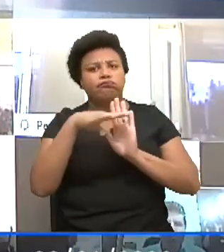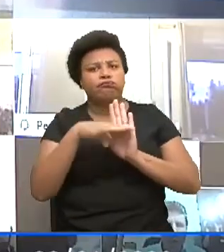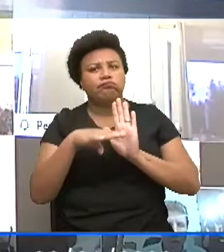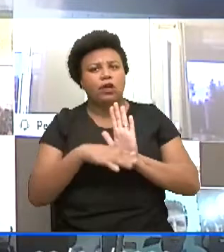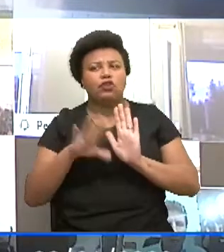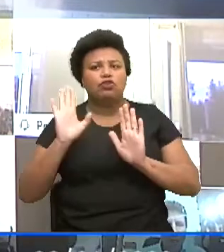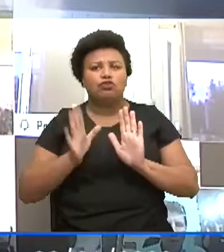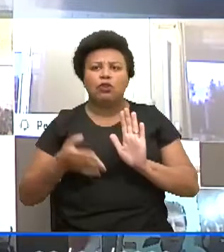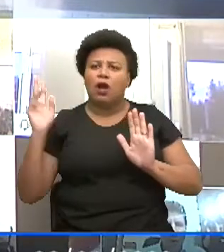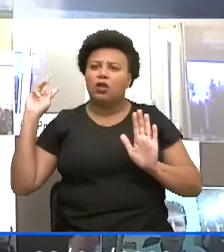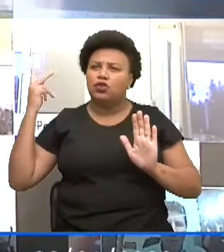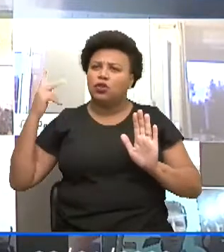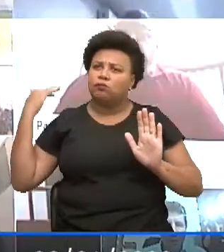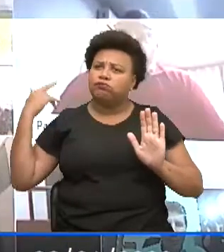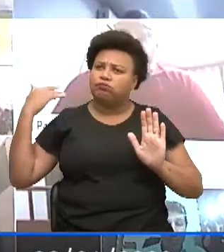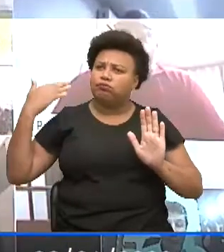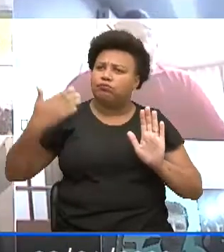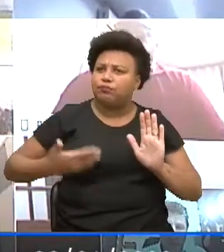historicamente são